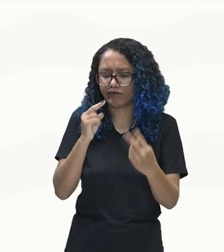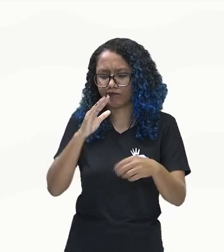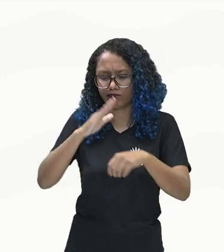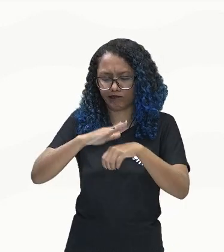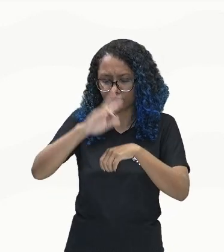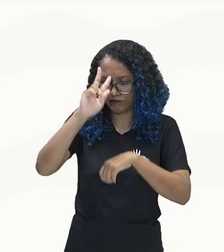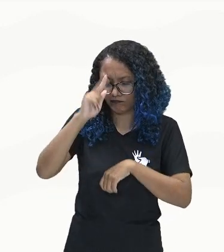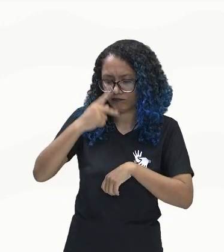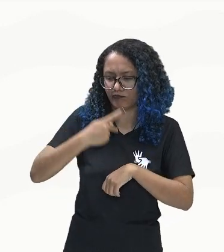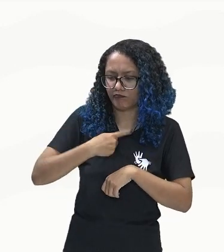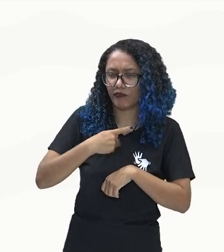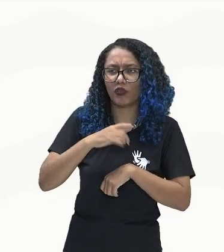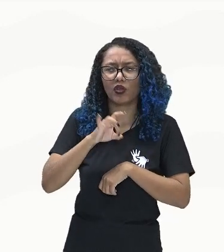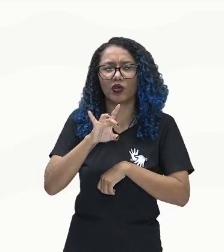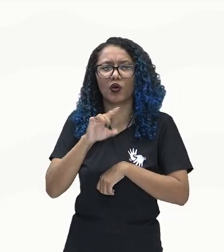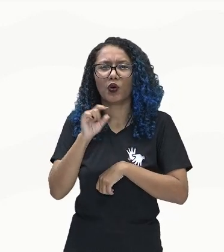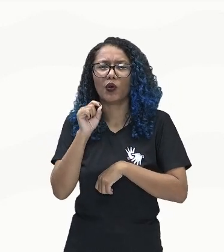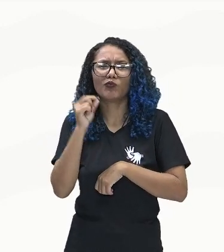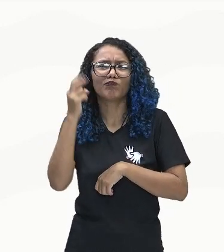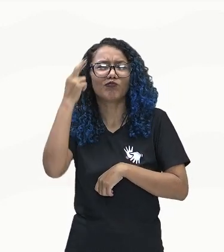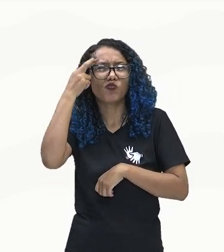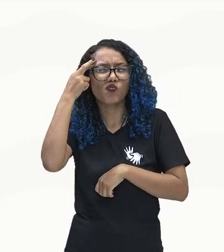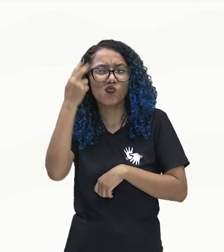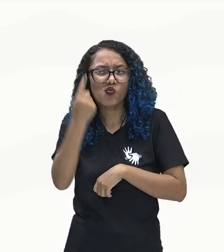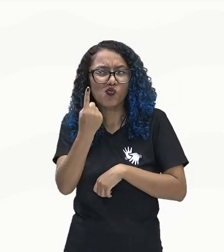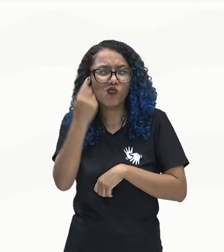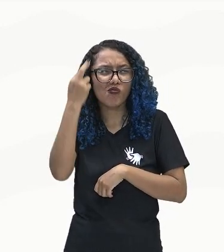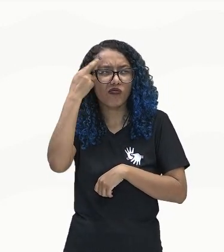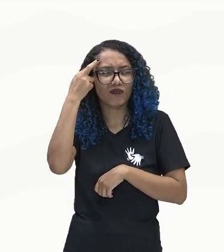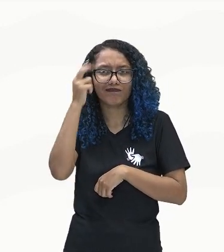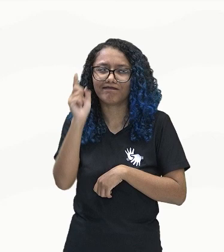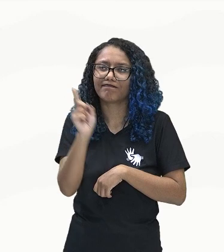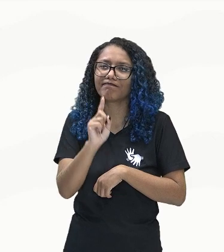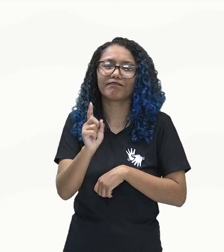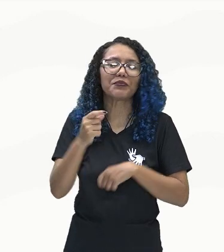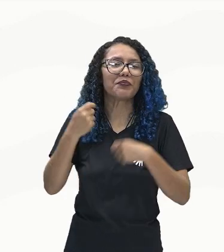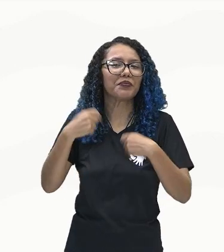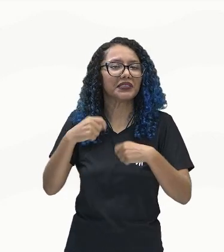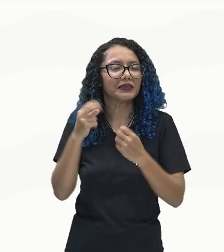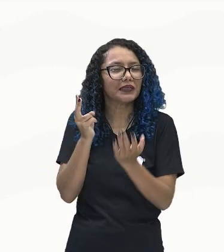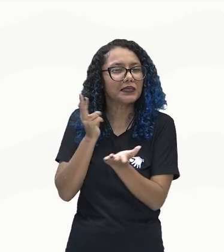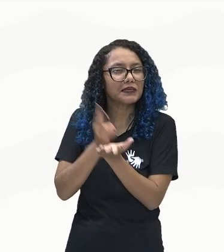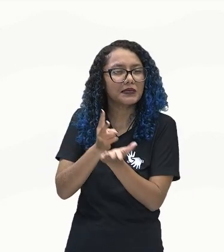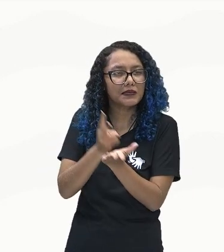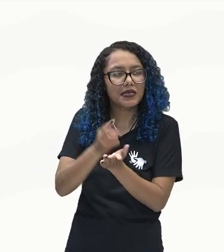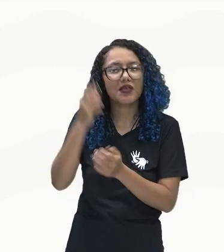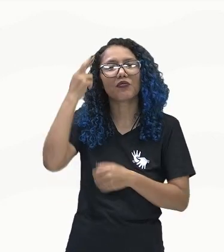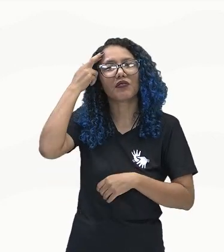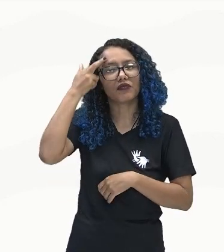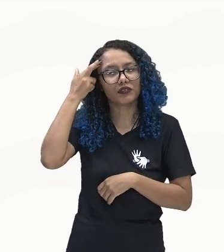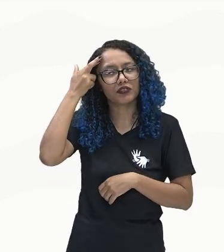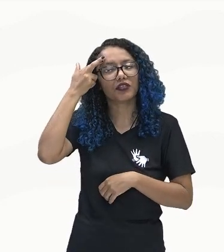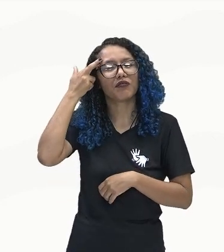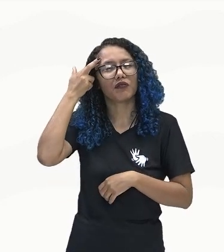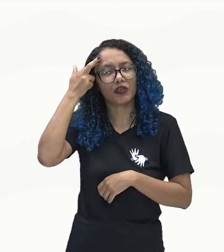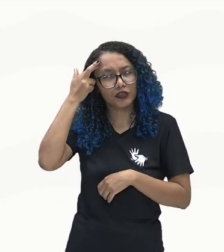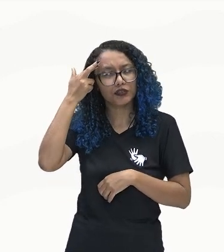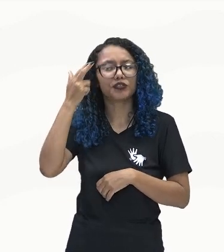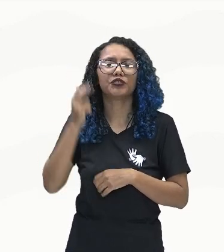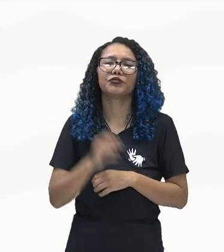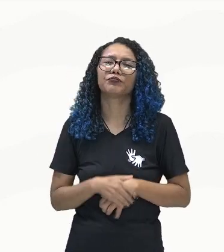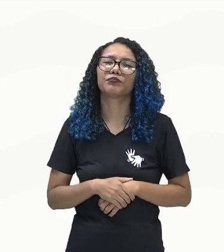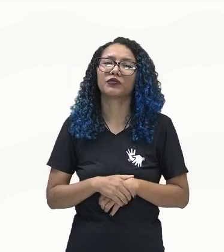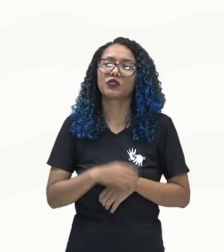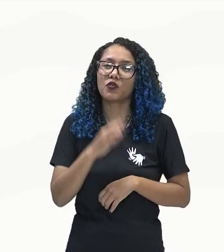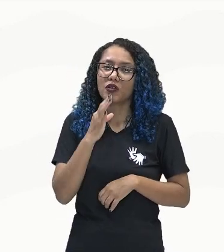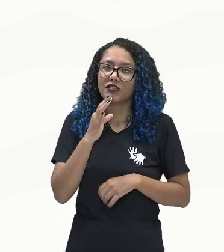Não basta um único momento de reflexão para que a gente se conheça plenamente, tá? Então, quer